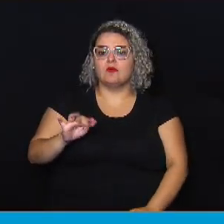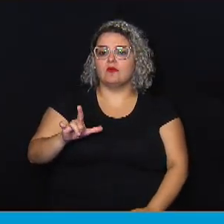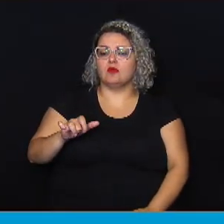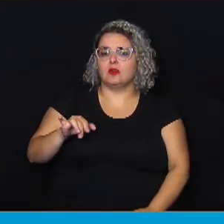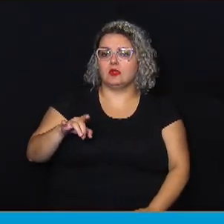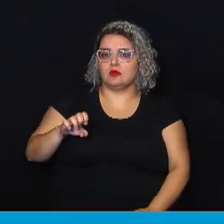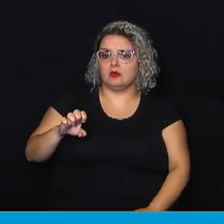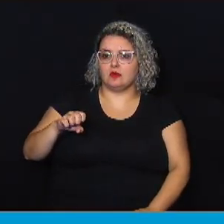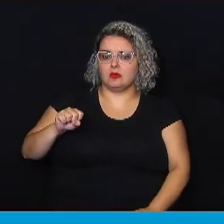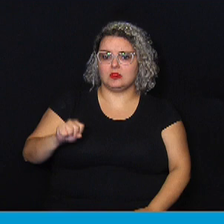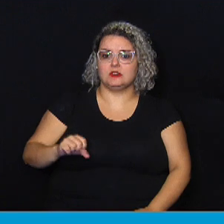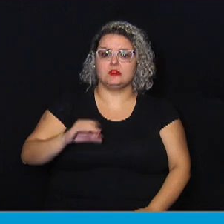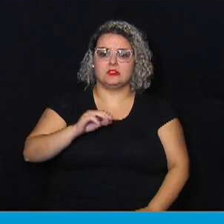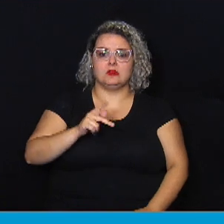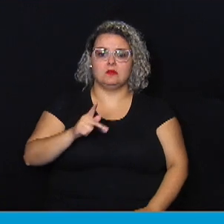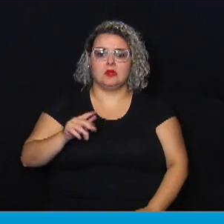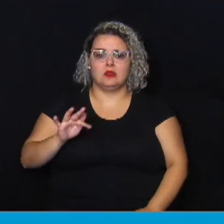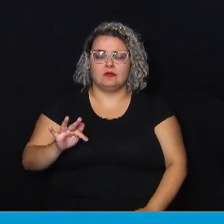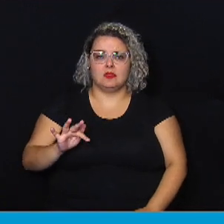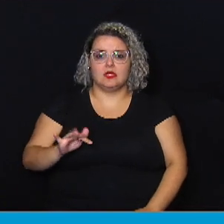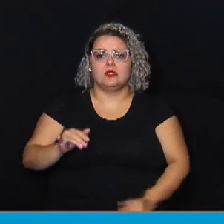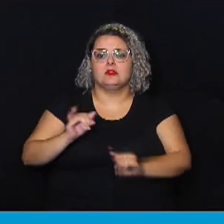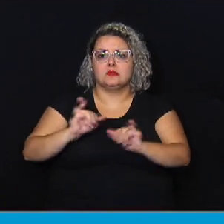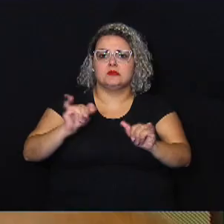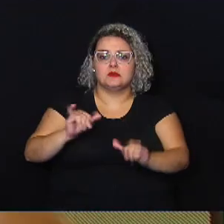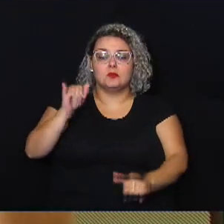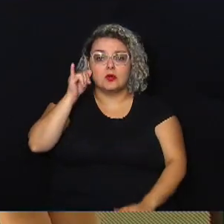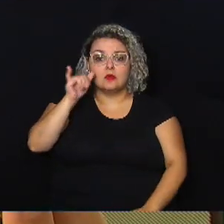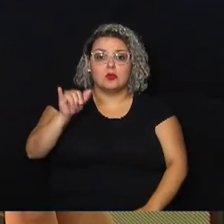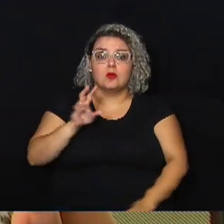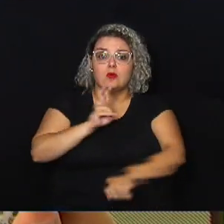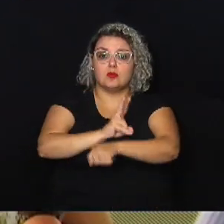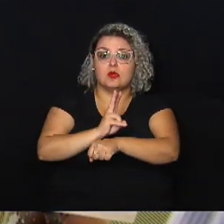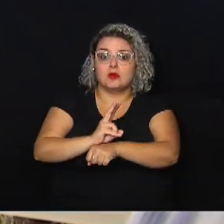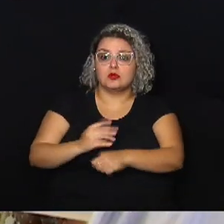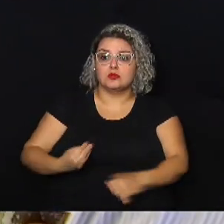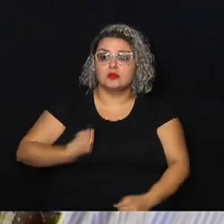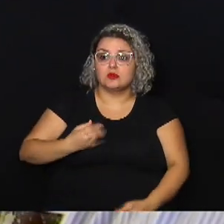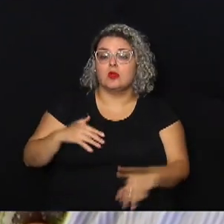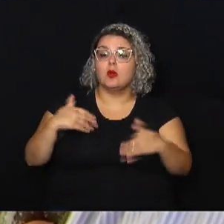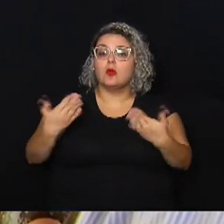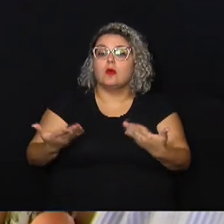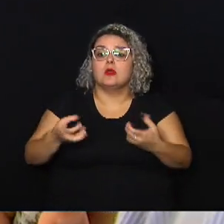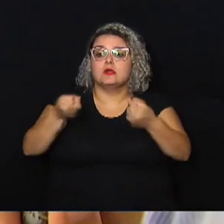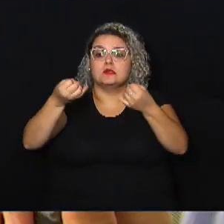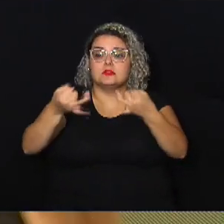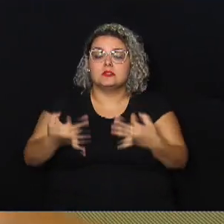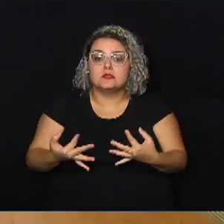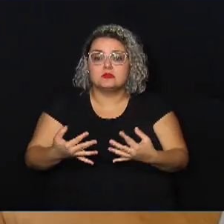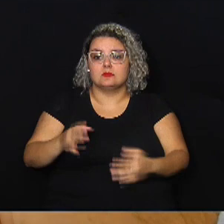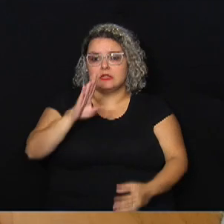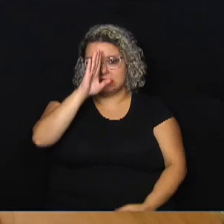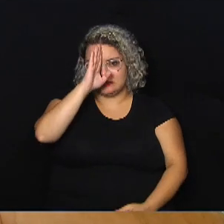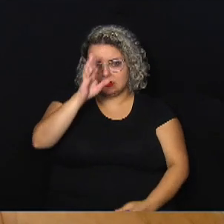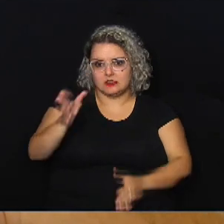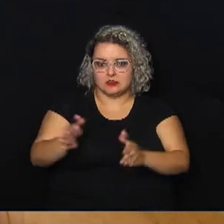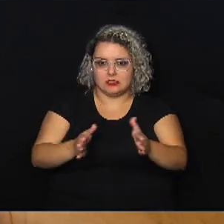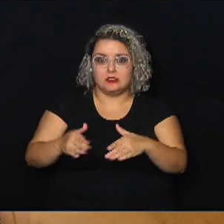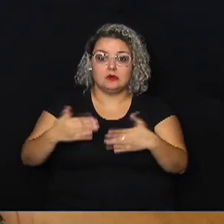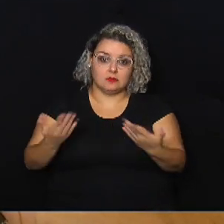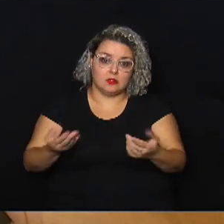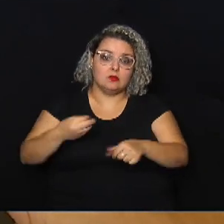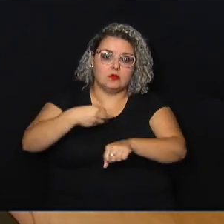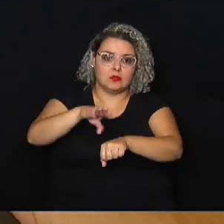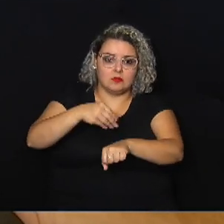CPFL lançou a campanha preventiva Guardiões da Vida. Quais as principais orientações neste momento? São algumas dicas